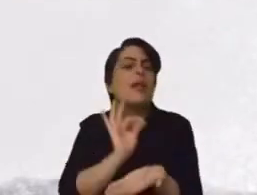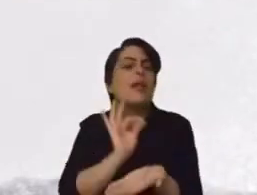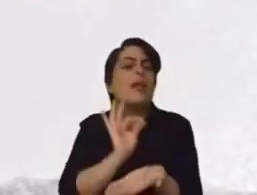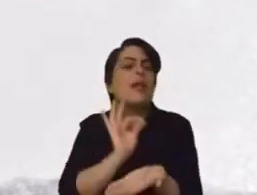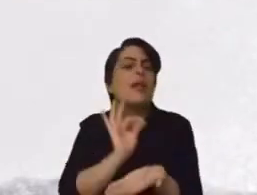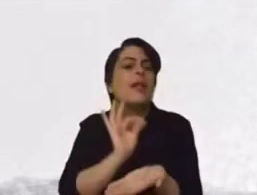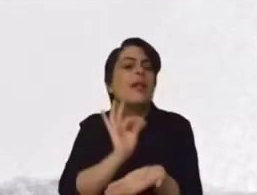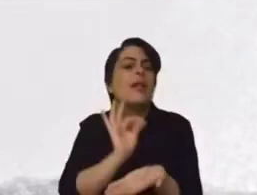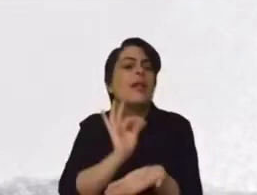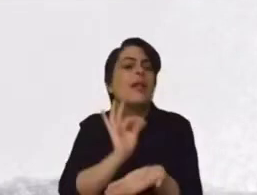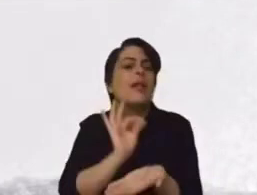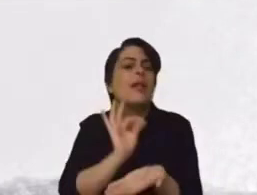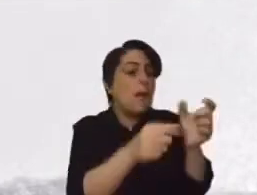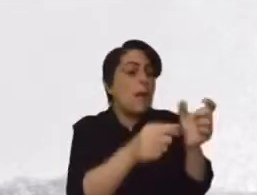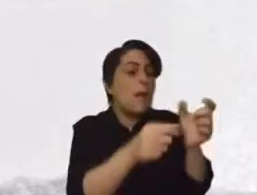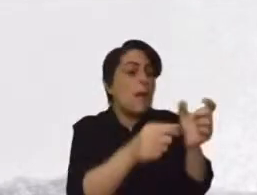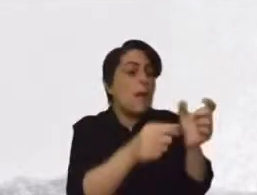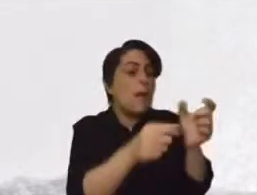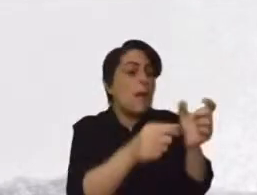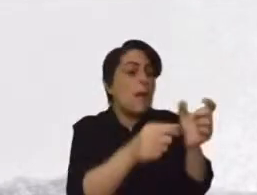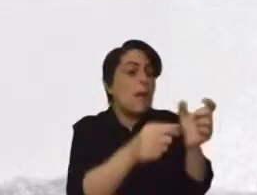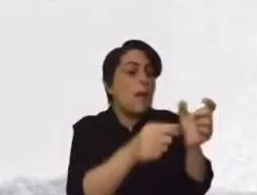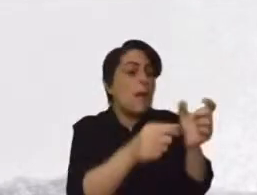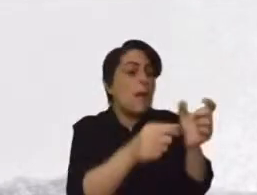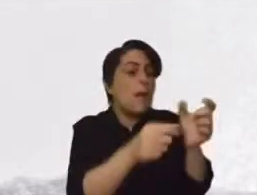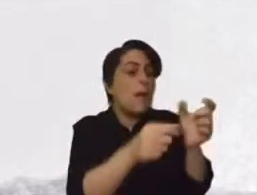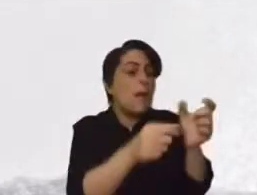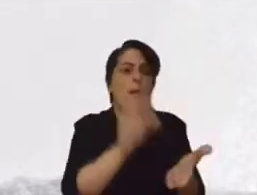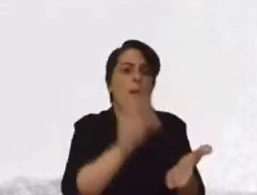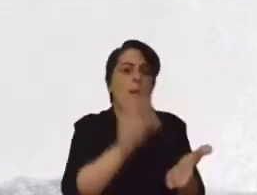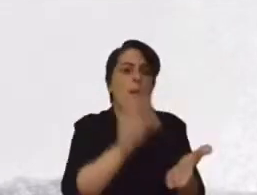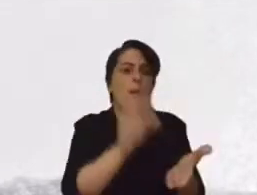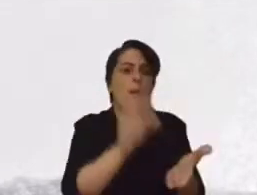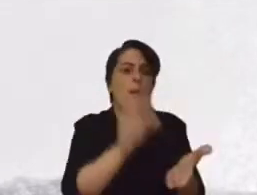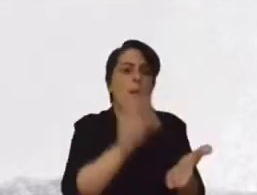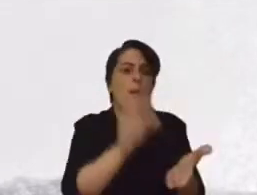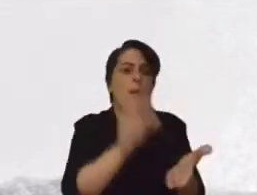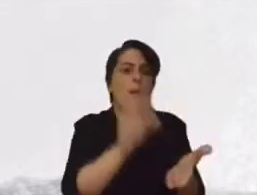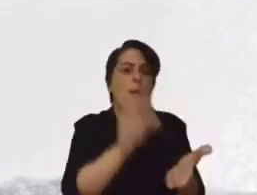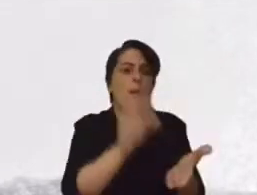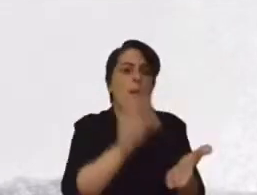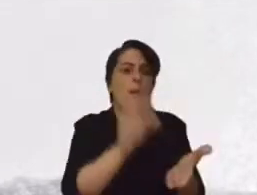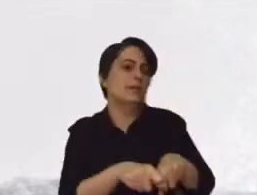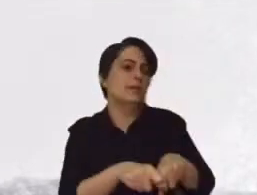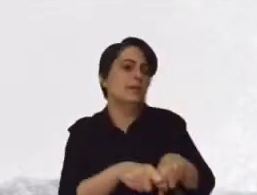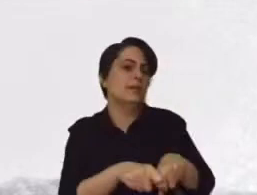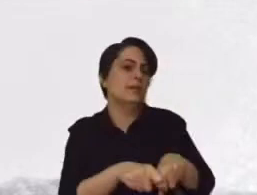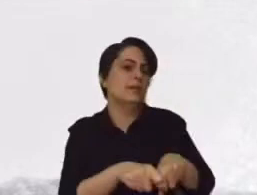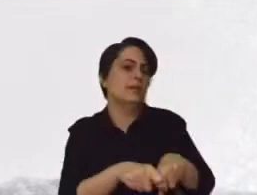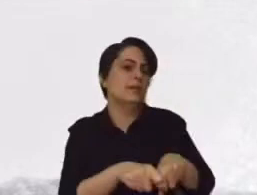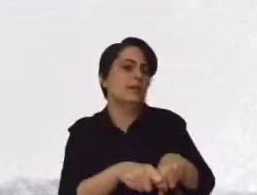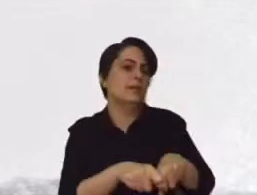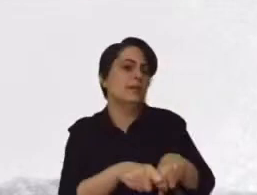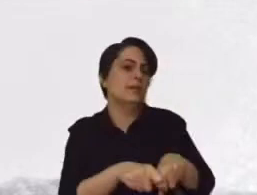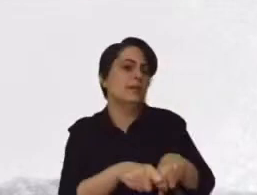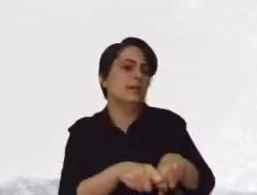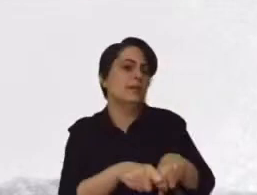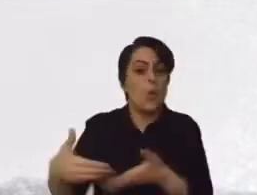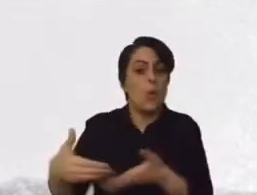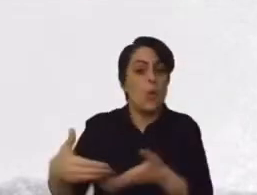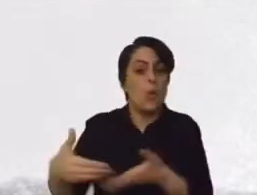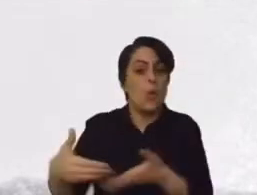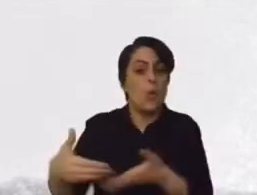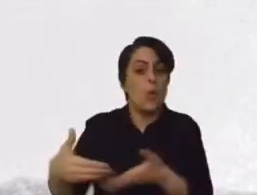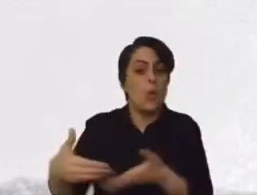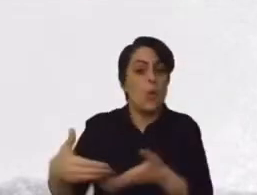possível filho de pobre entrar na escola técnica, que era possível fazer a transposição do Rio São Francisco que leva água para 12 milhões de